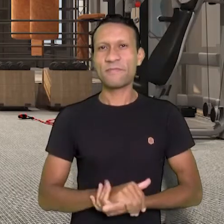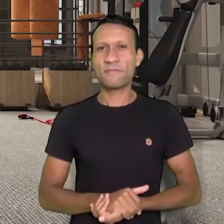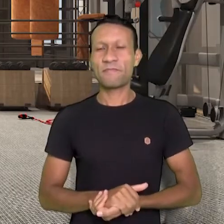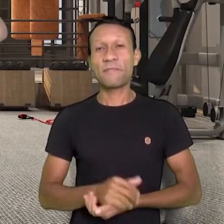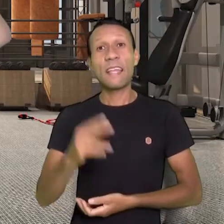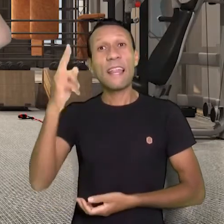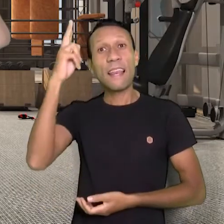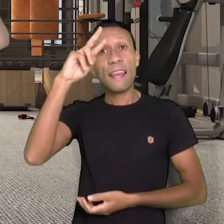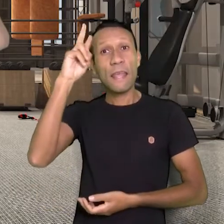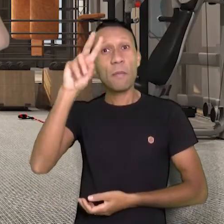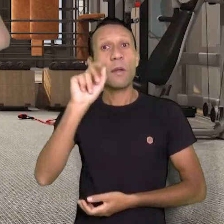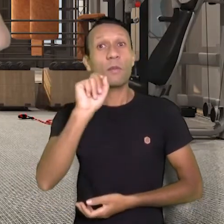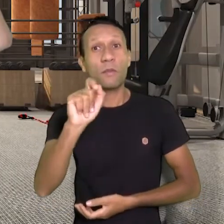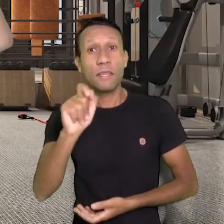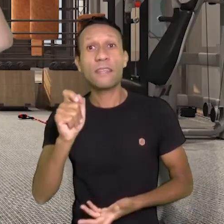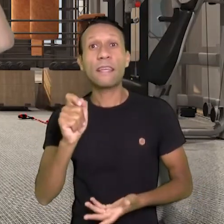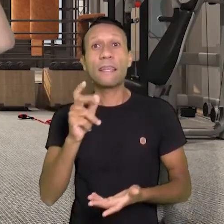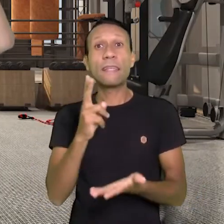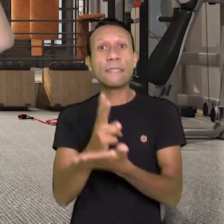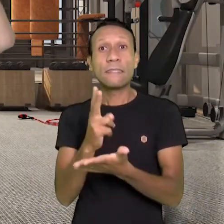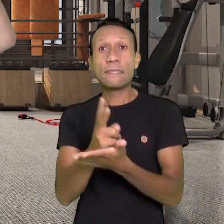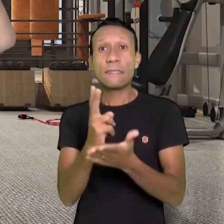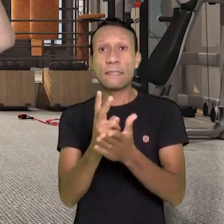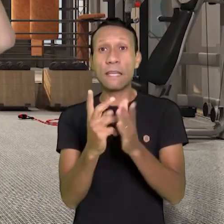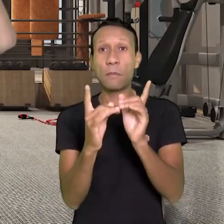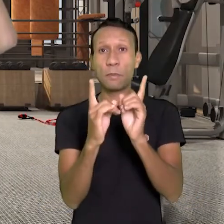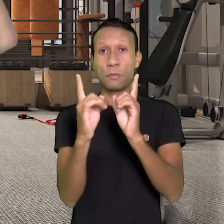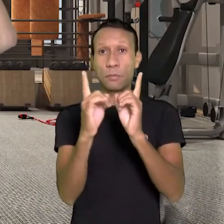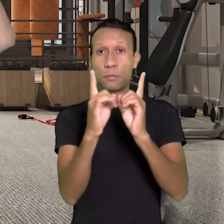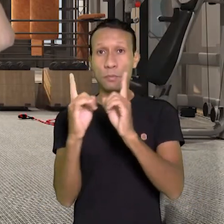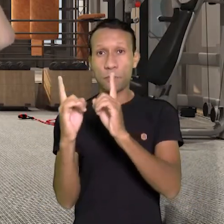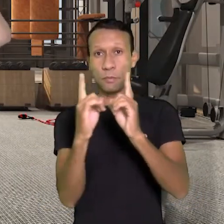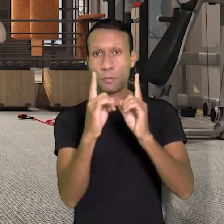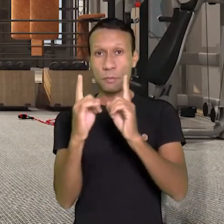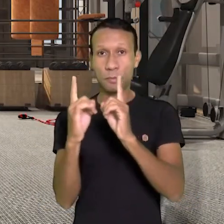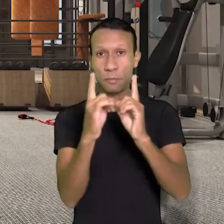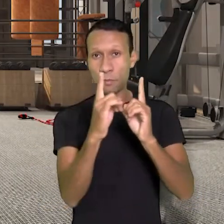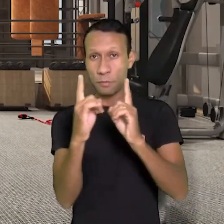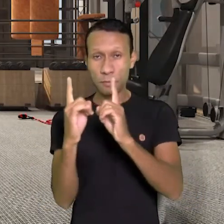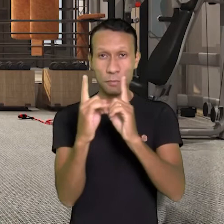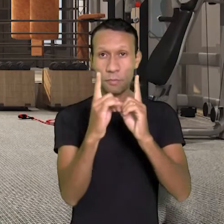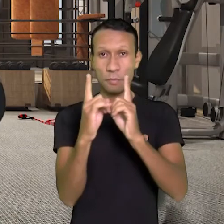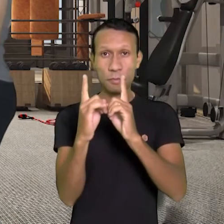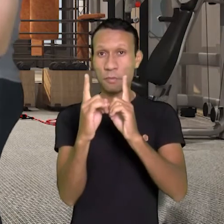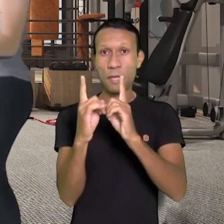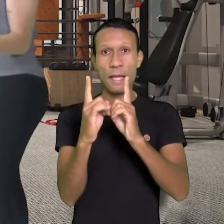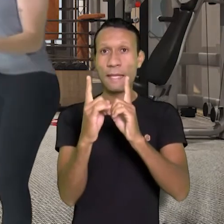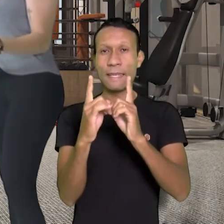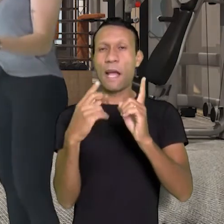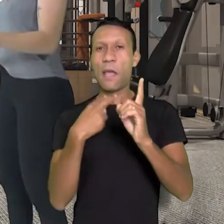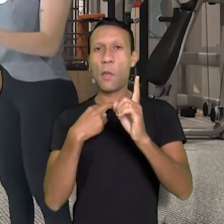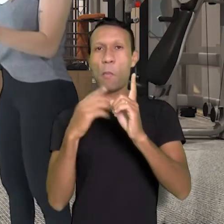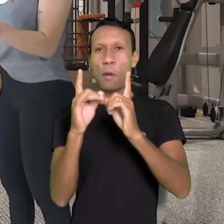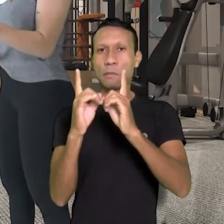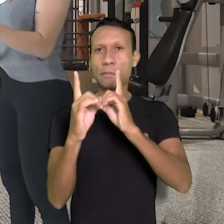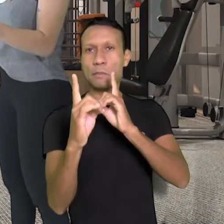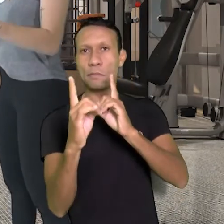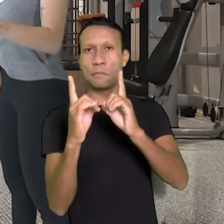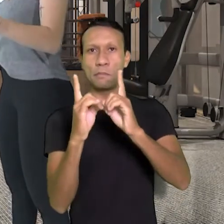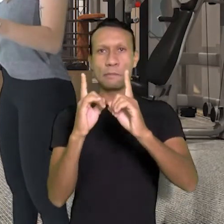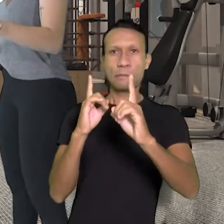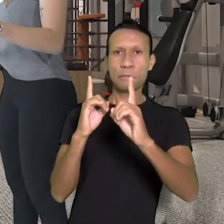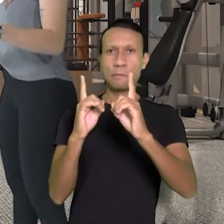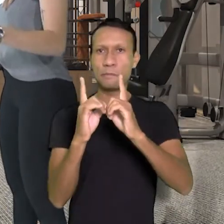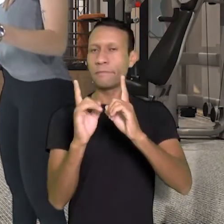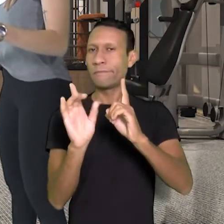e lembrando que a luta de esgrima é sempre na horizontal certo a luta não se sai do ponto horizontal mas